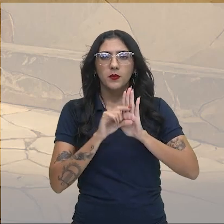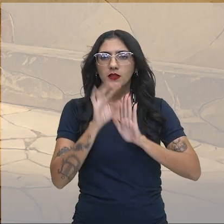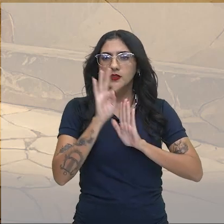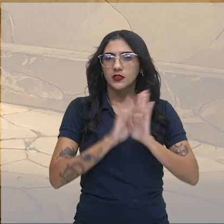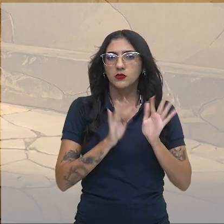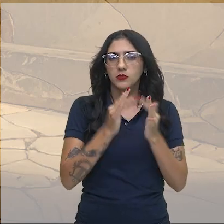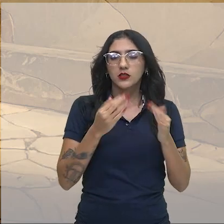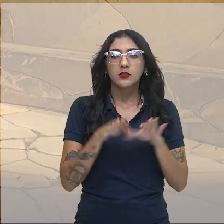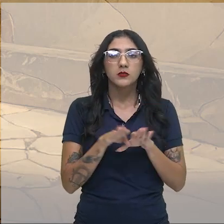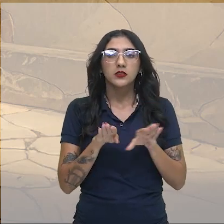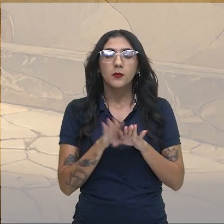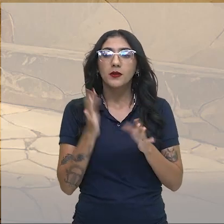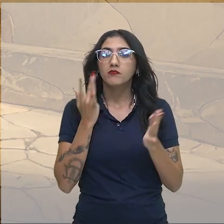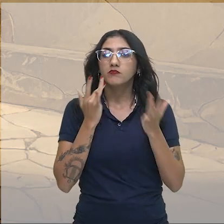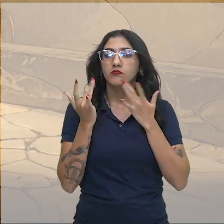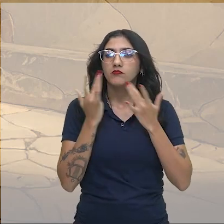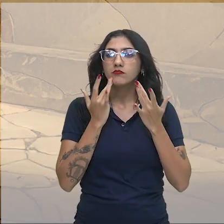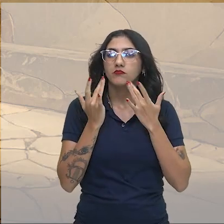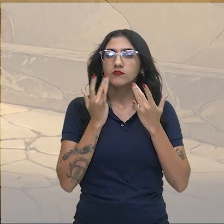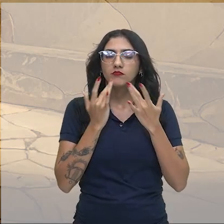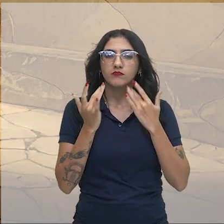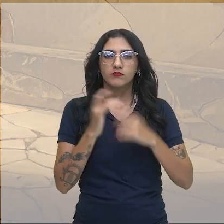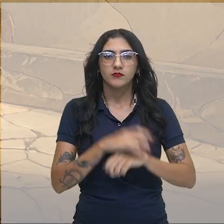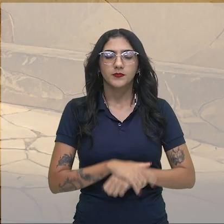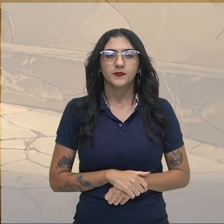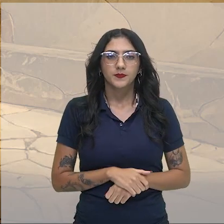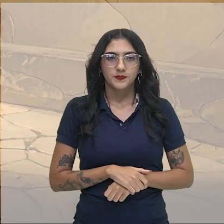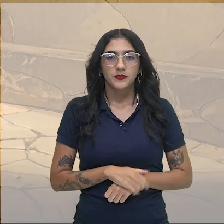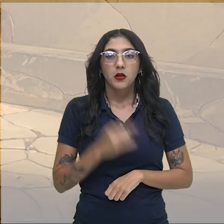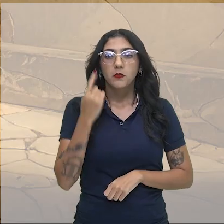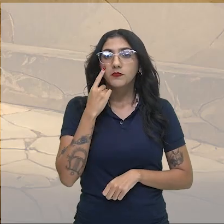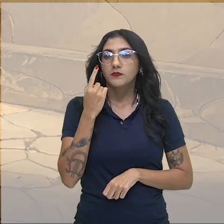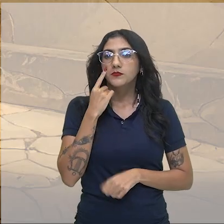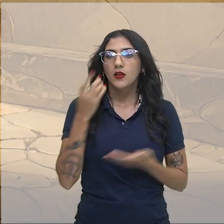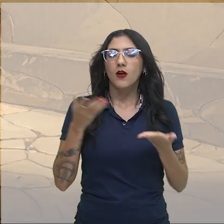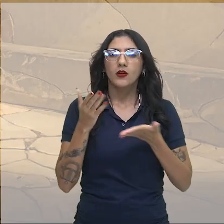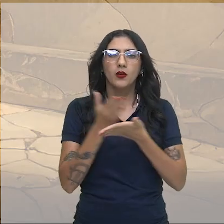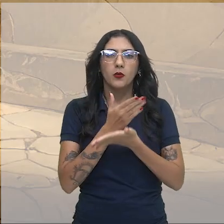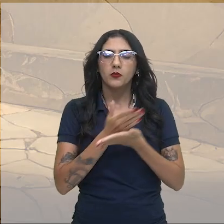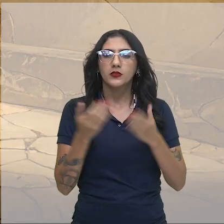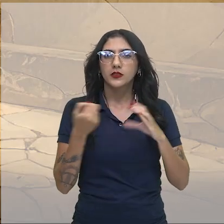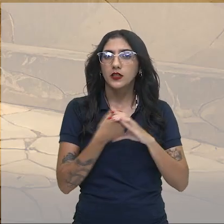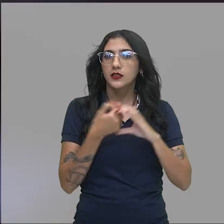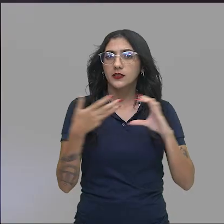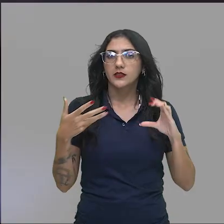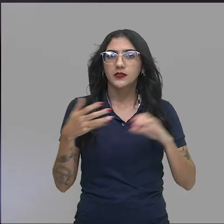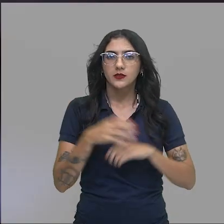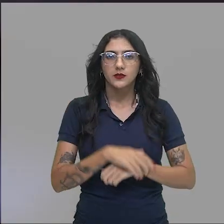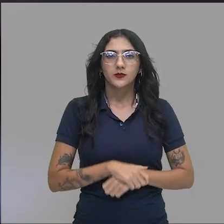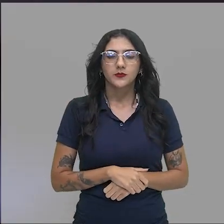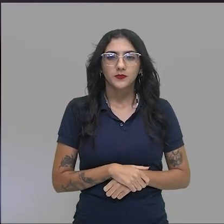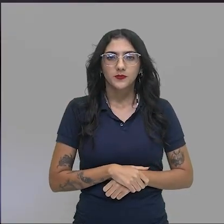em peças teatrais. Vamos ver algumas características desses discursos literários?